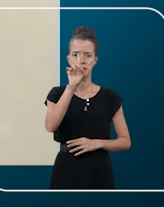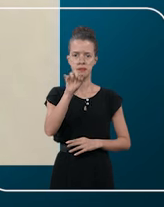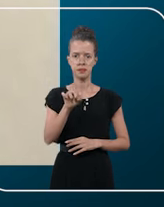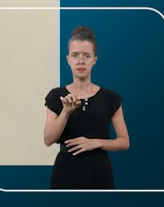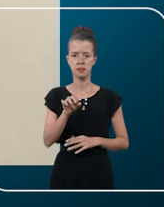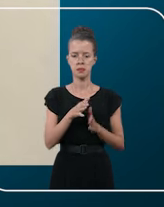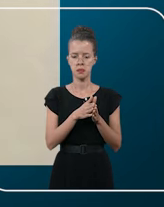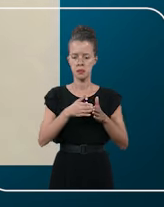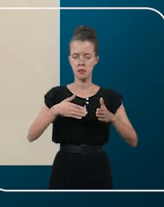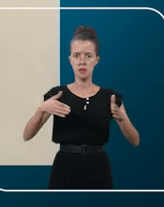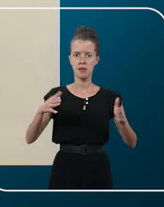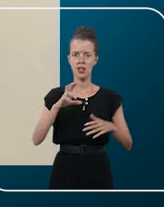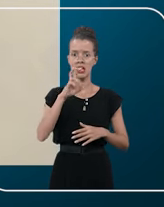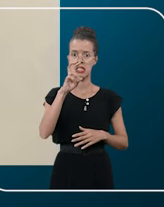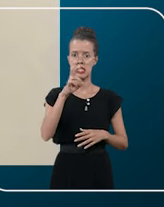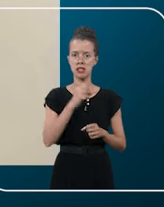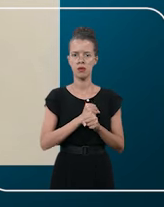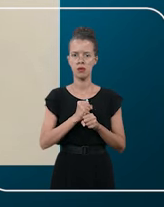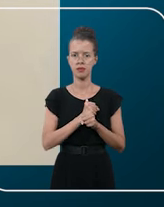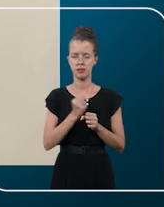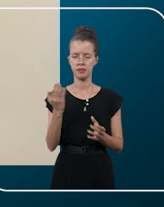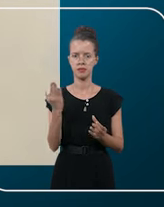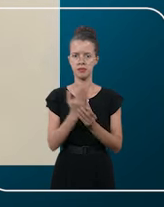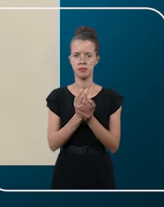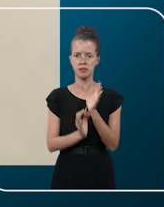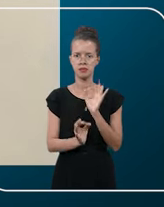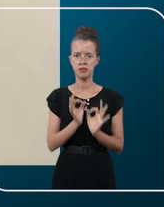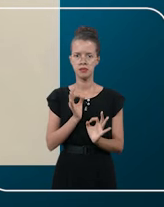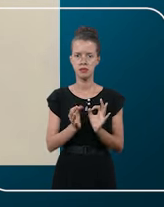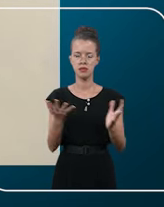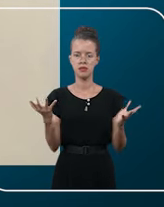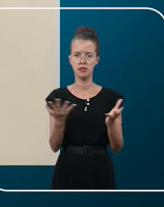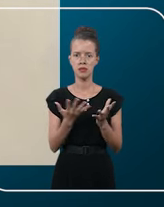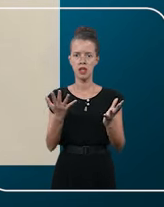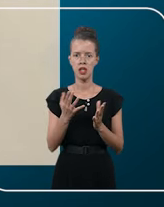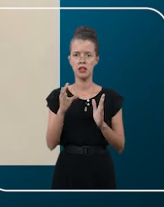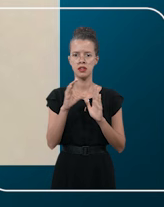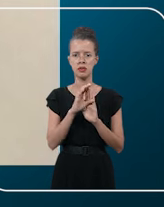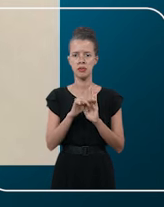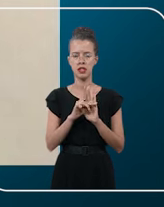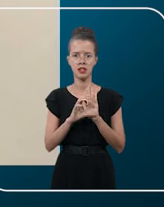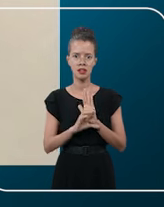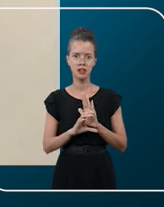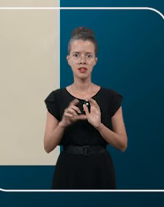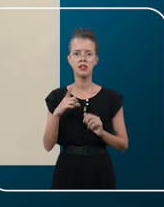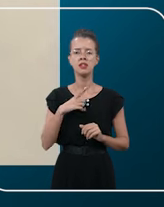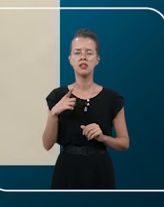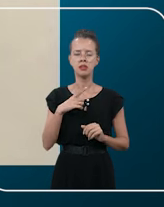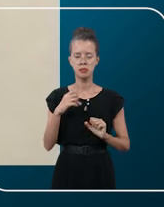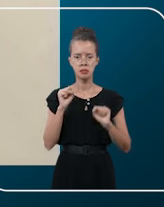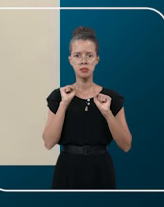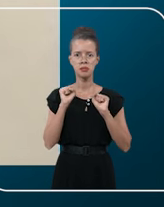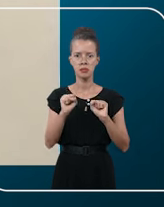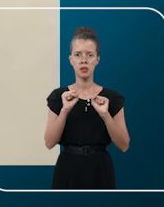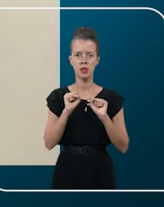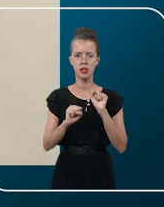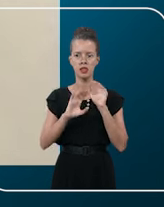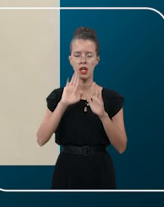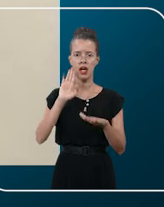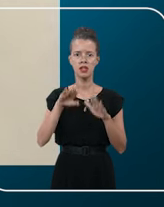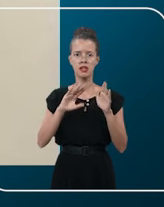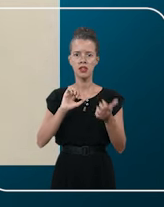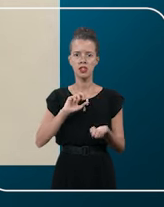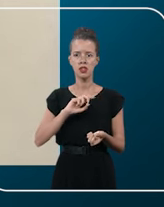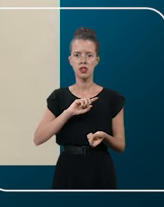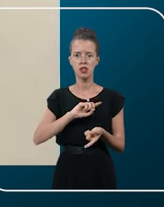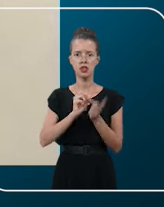5 anos, e hoje, com o Código de Processo Civil, é também possível, mesmo nesses casos, fazer inversão do ônus da